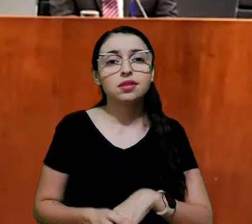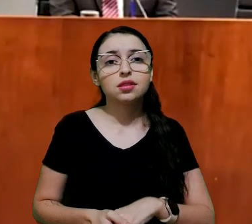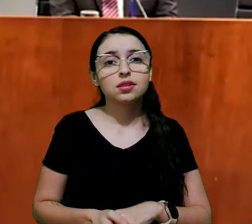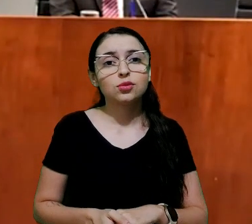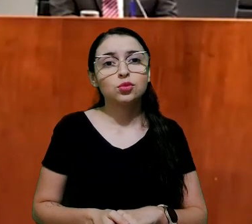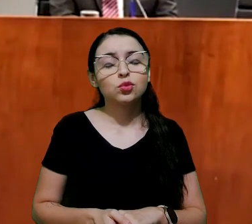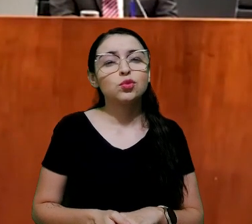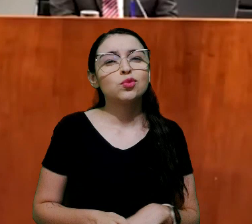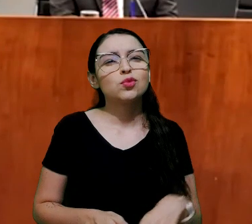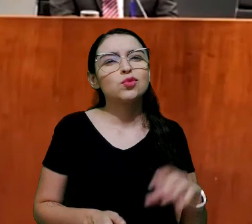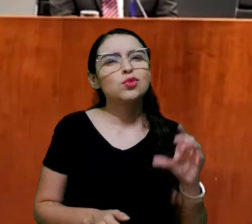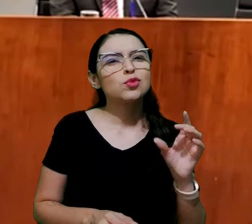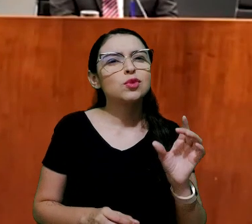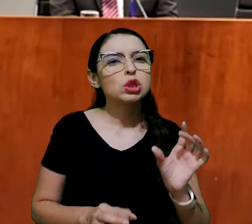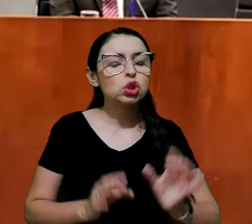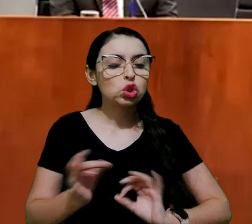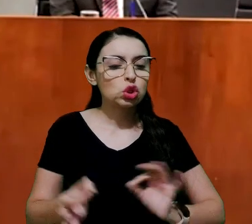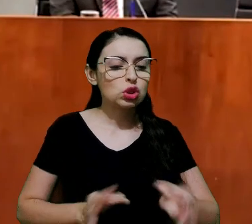jurídico.